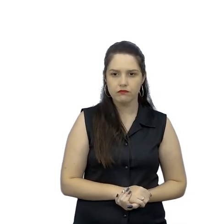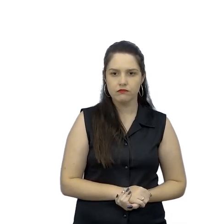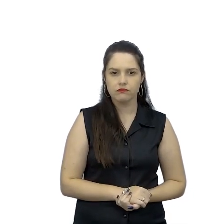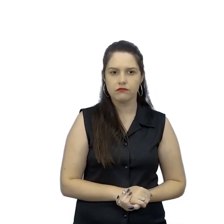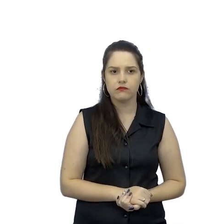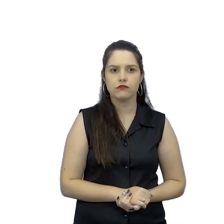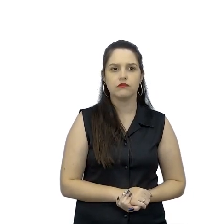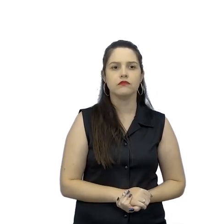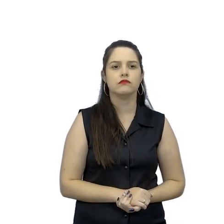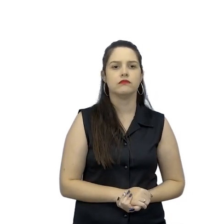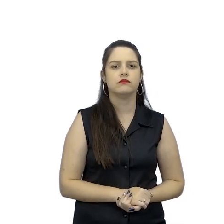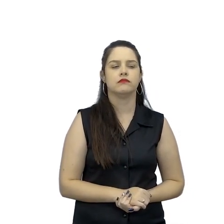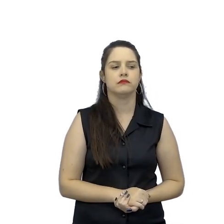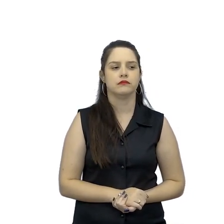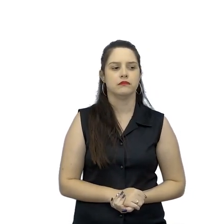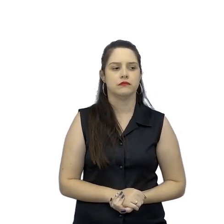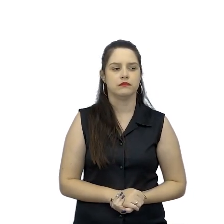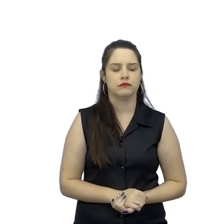Vamos lá.